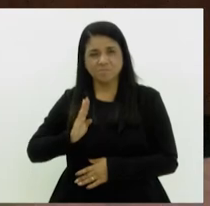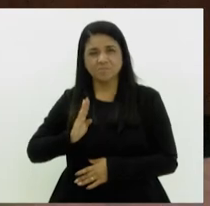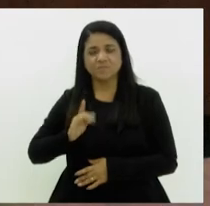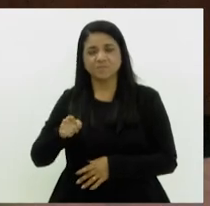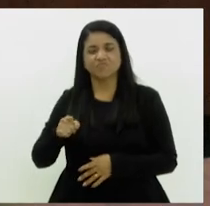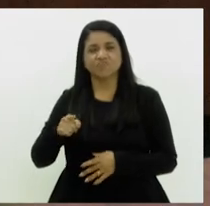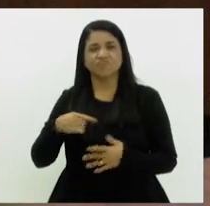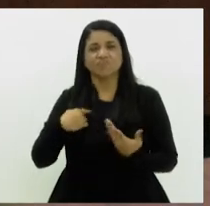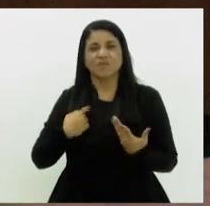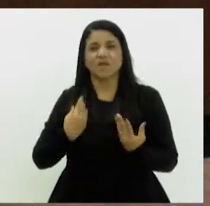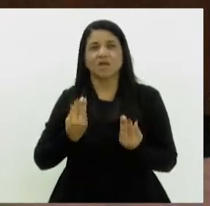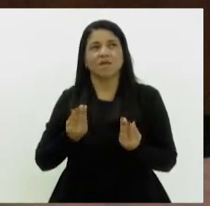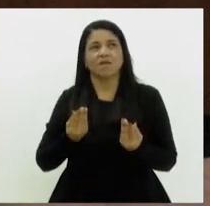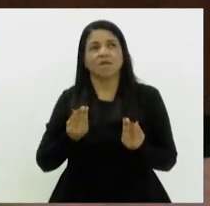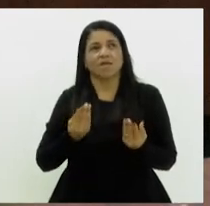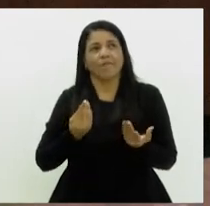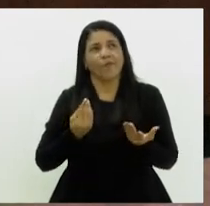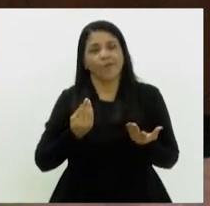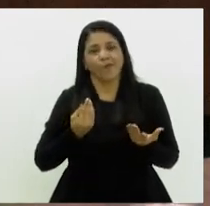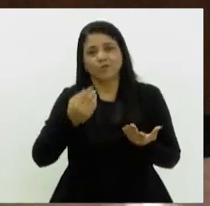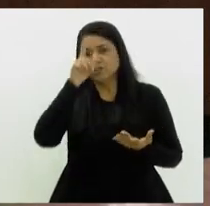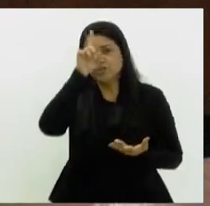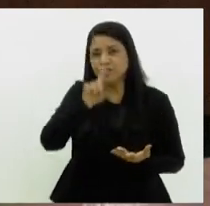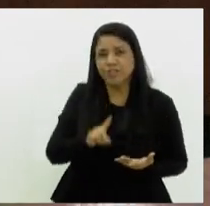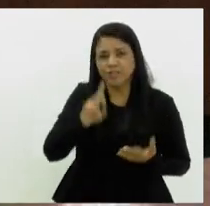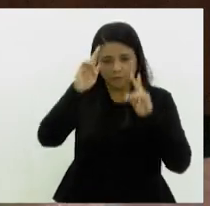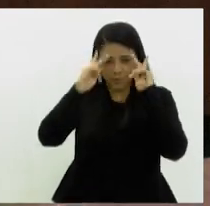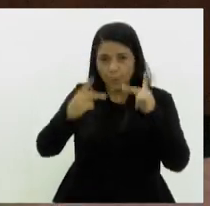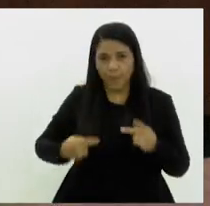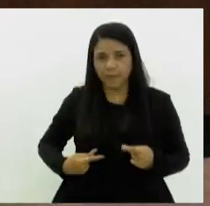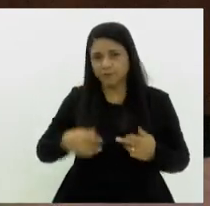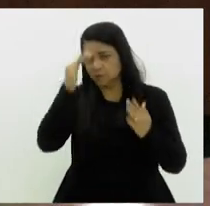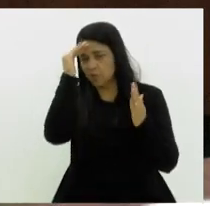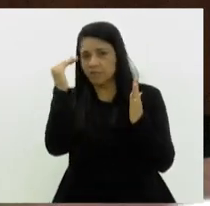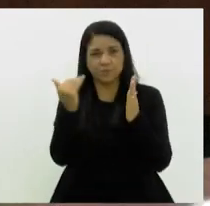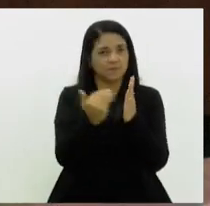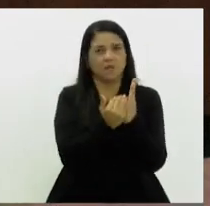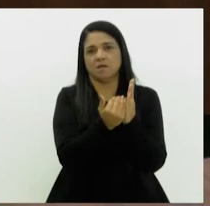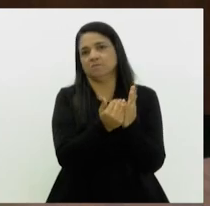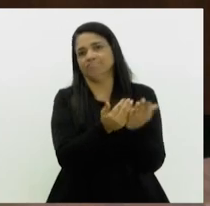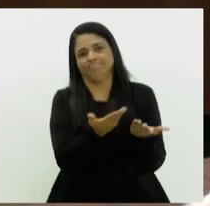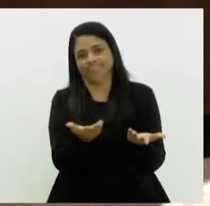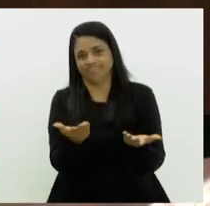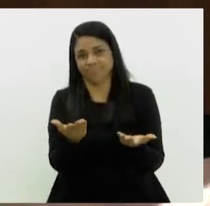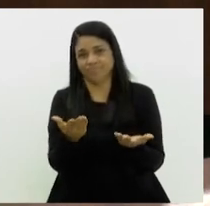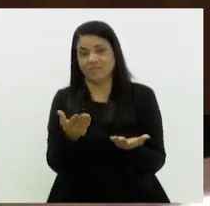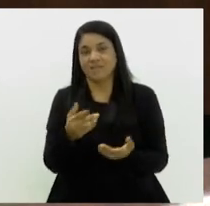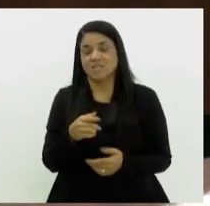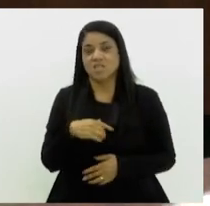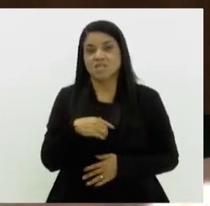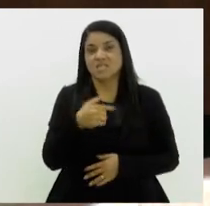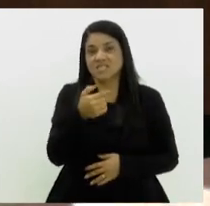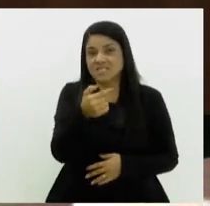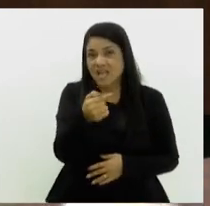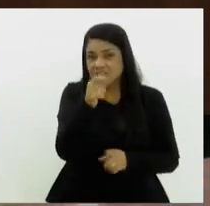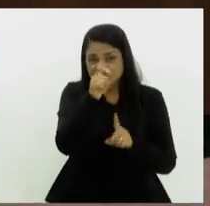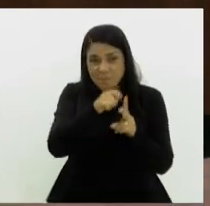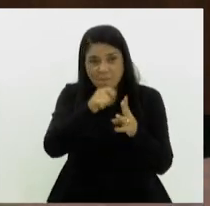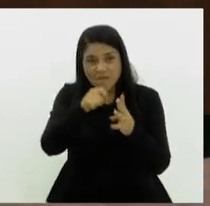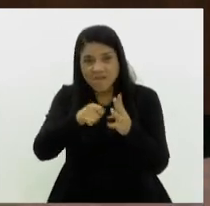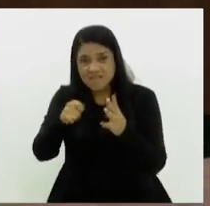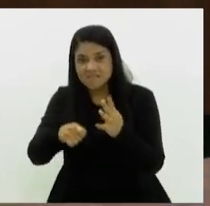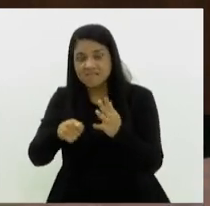direitos humanos mais fundamentais. Data-se pelo menos 30 mil mortes nos últimos 7 meses, desde que